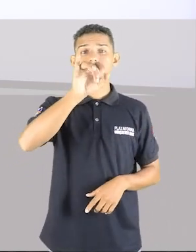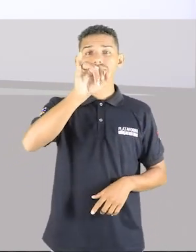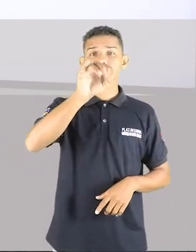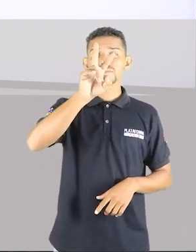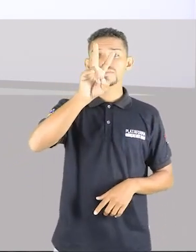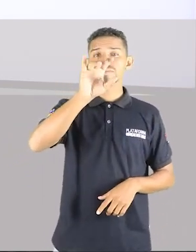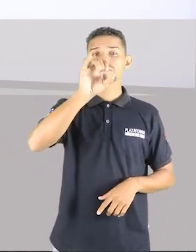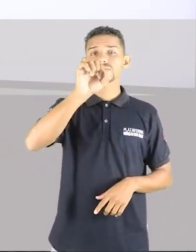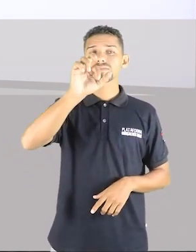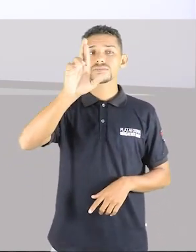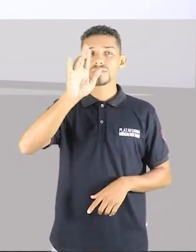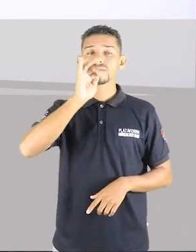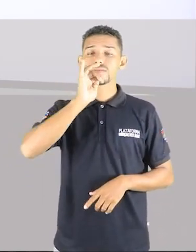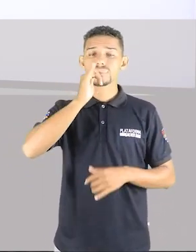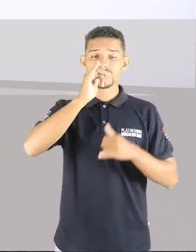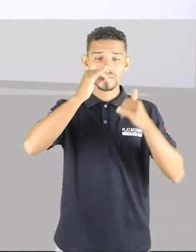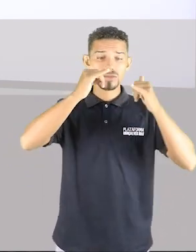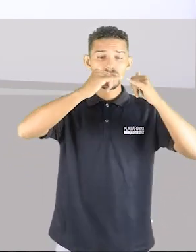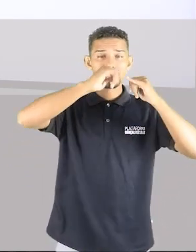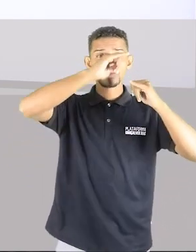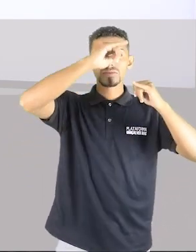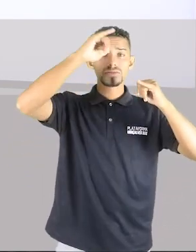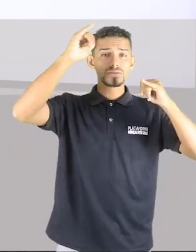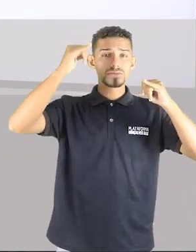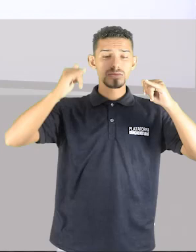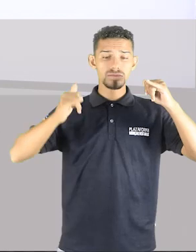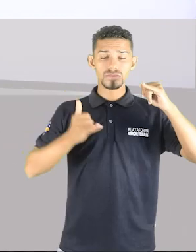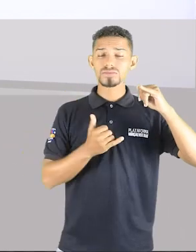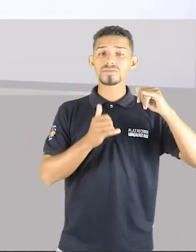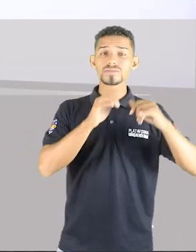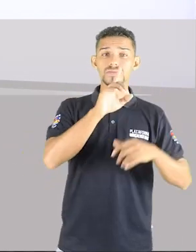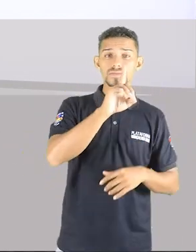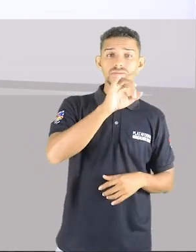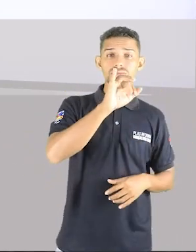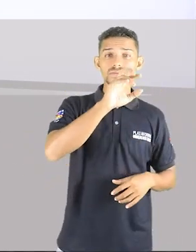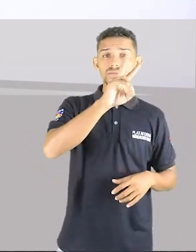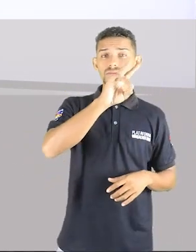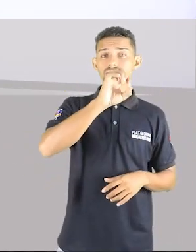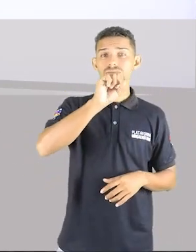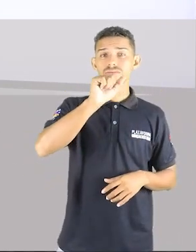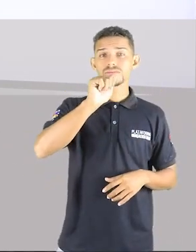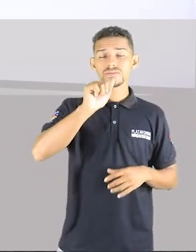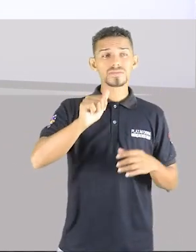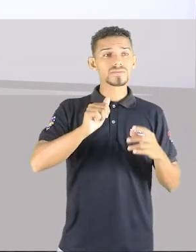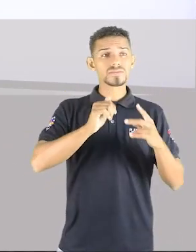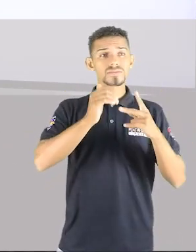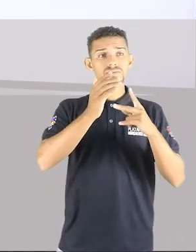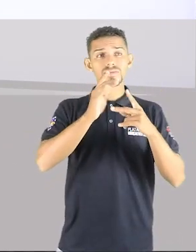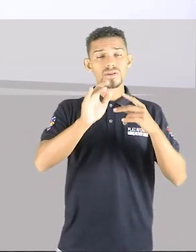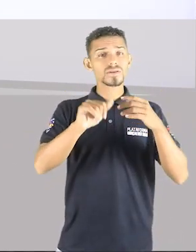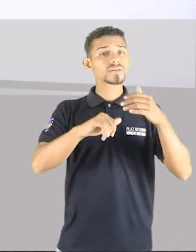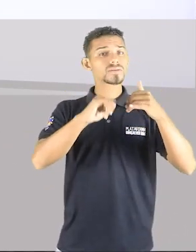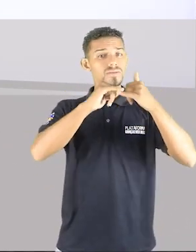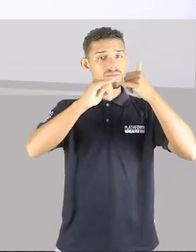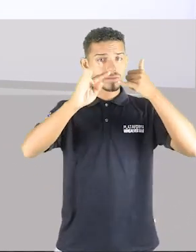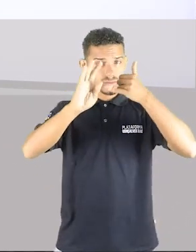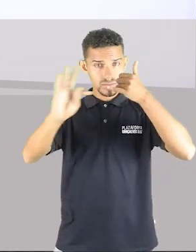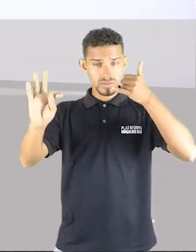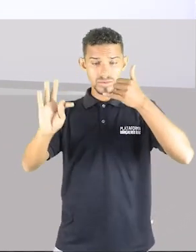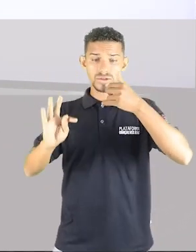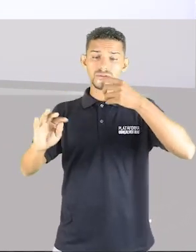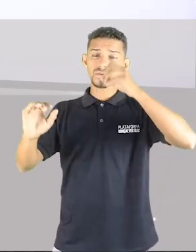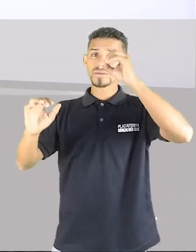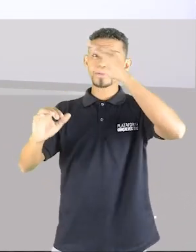corrente enquanto que a associação em série é chamada de divisor de tensão porque aqui vai ter uma tensão e aqui vai ter outra